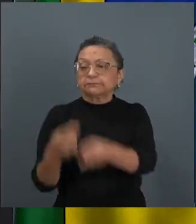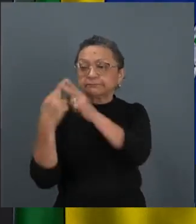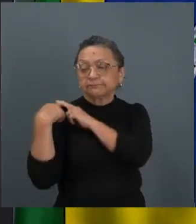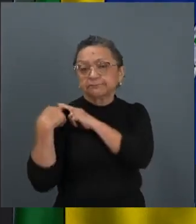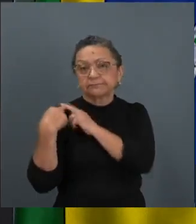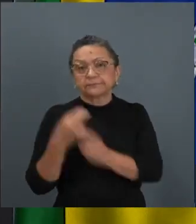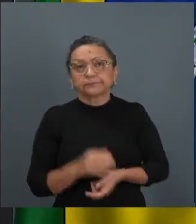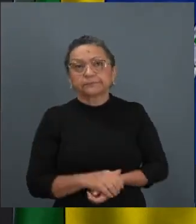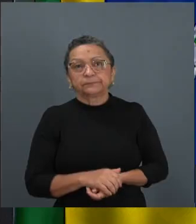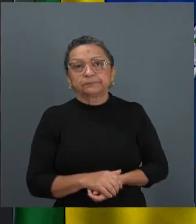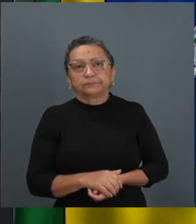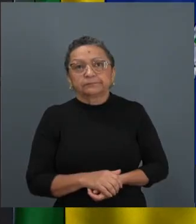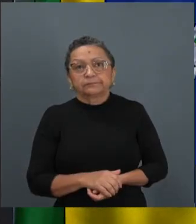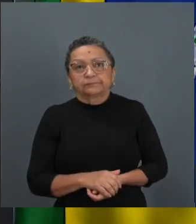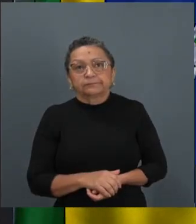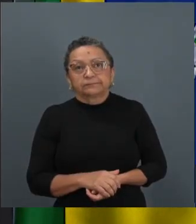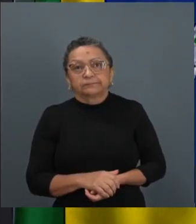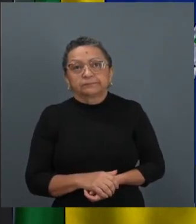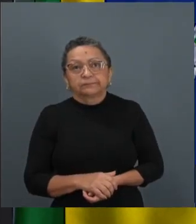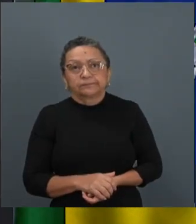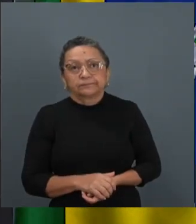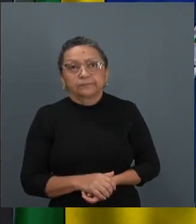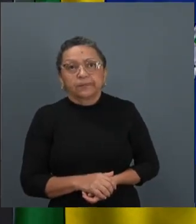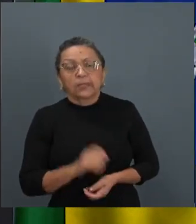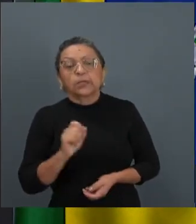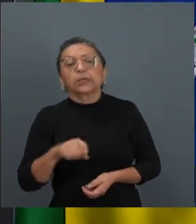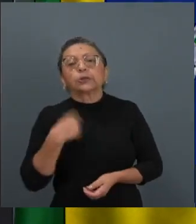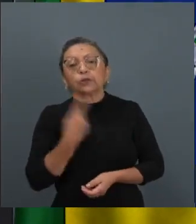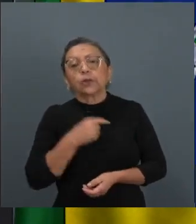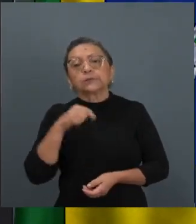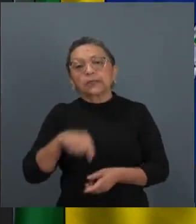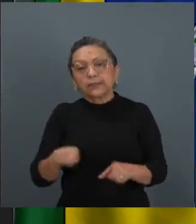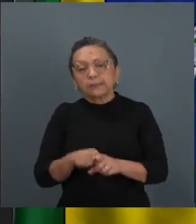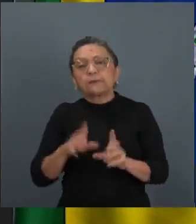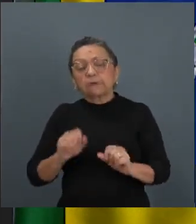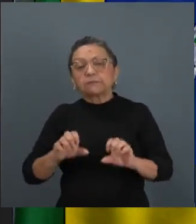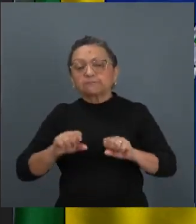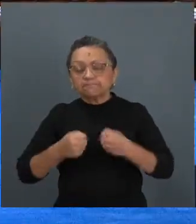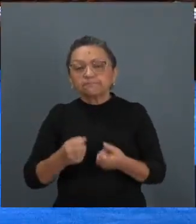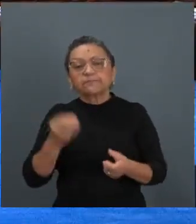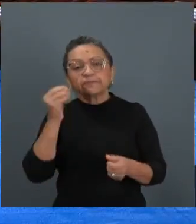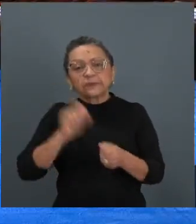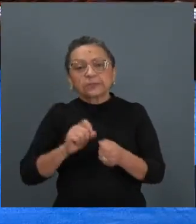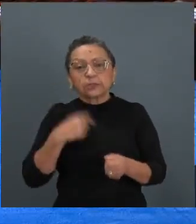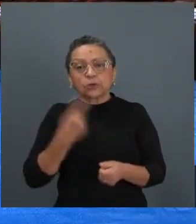fazer a sua parte. E nós aqui vamos tentar fazer a nossa. Muito obrigado, senhores.